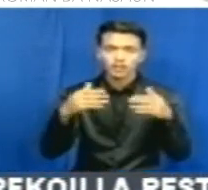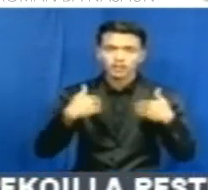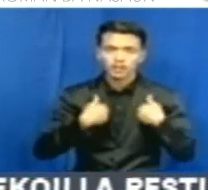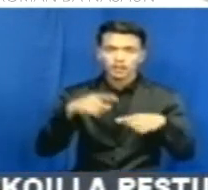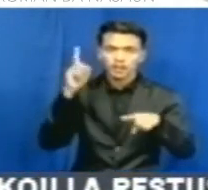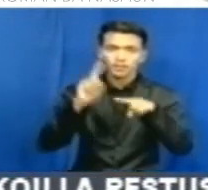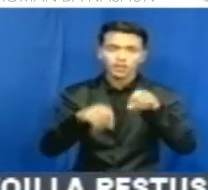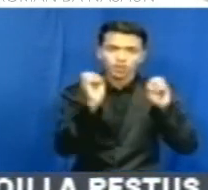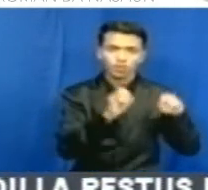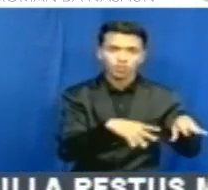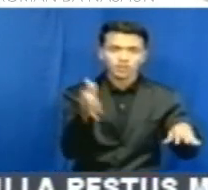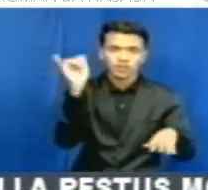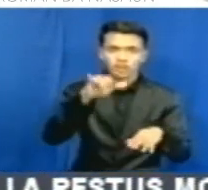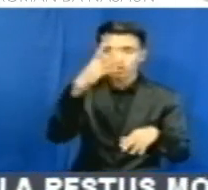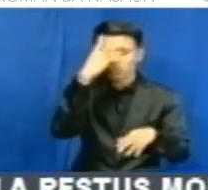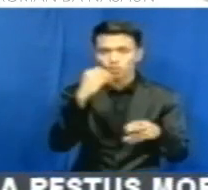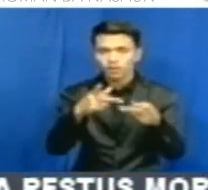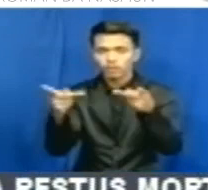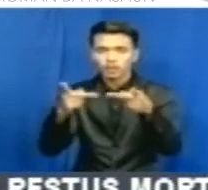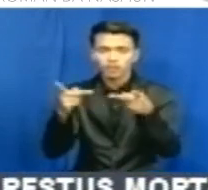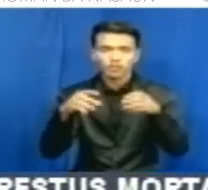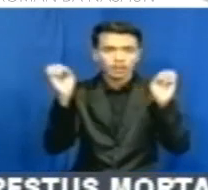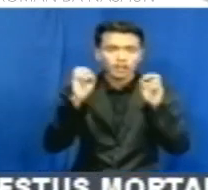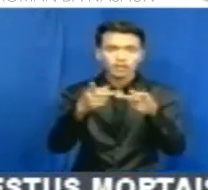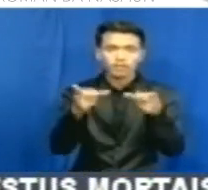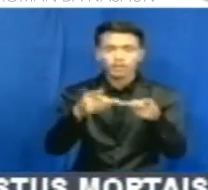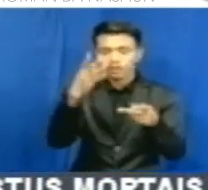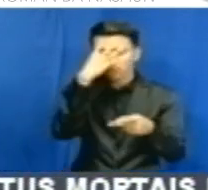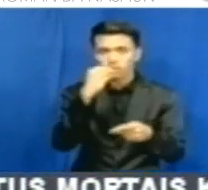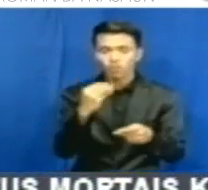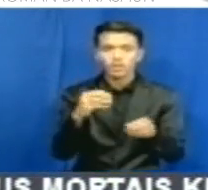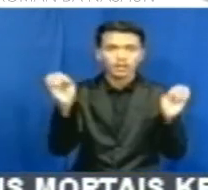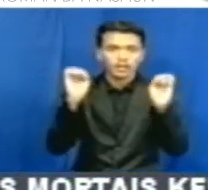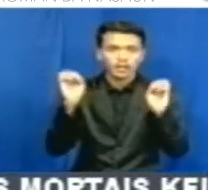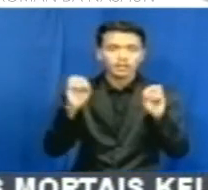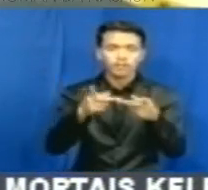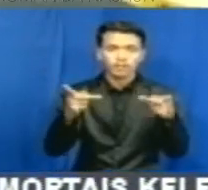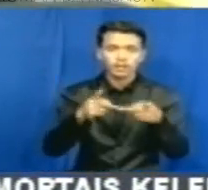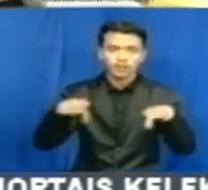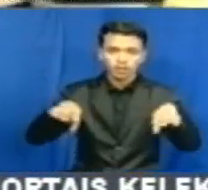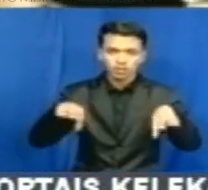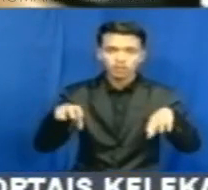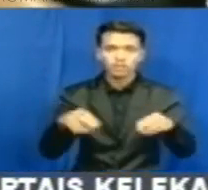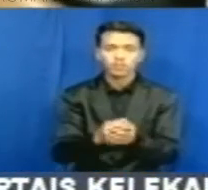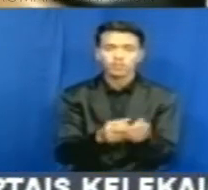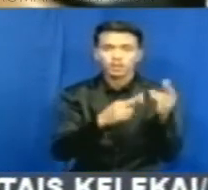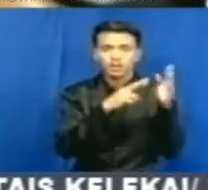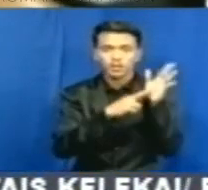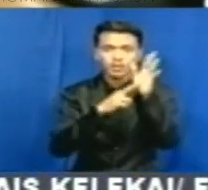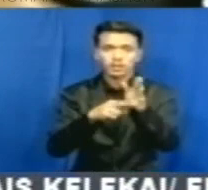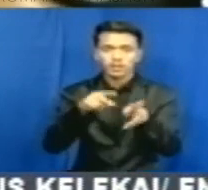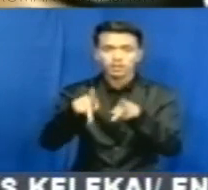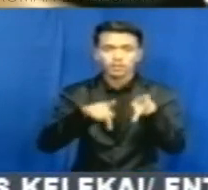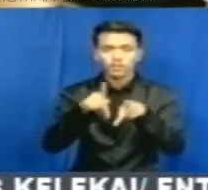bahusi ke la sira toba lemo lemo, la ia fatim ba atu descansa, la ia fatim ba atu serviço. Representante povo